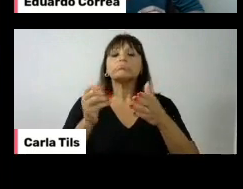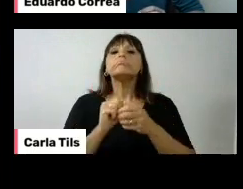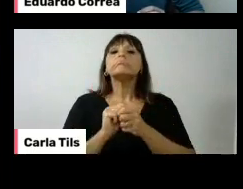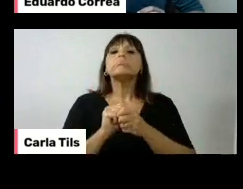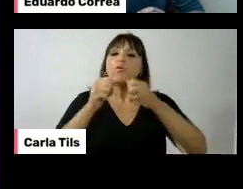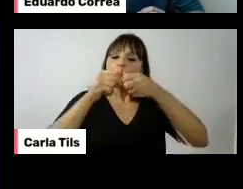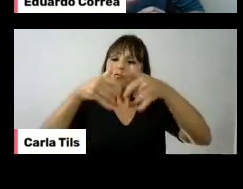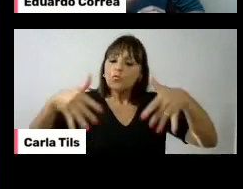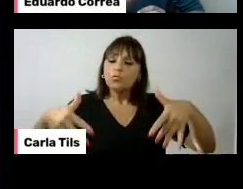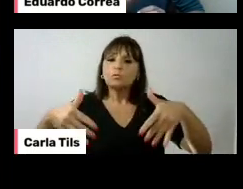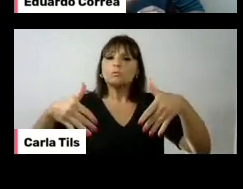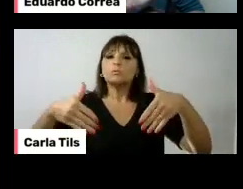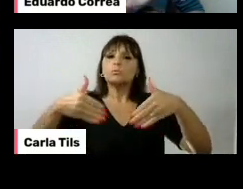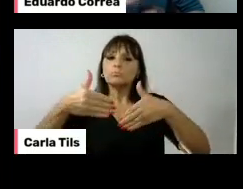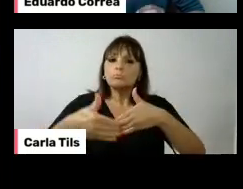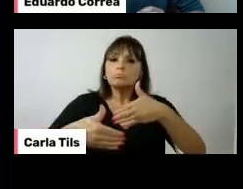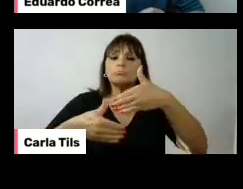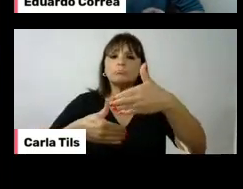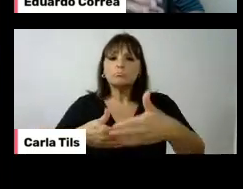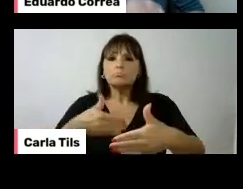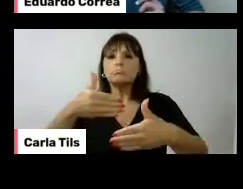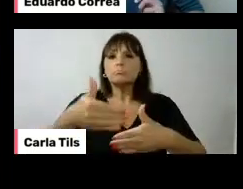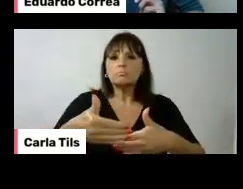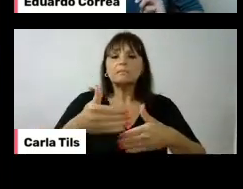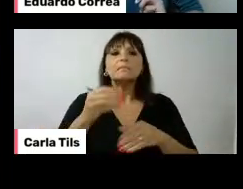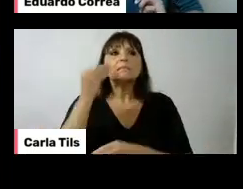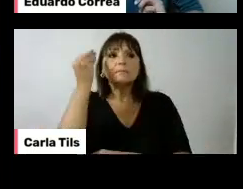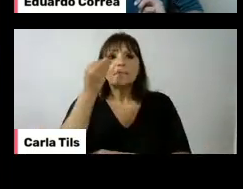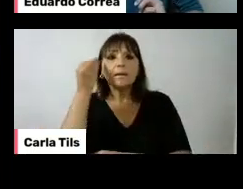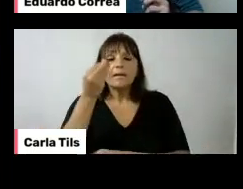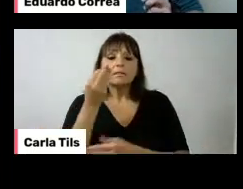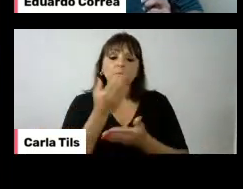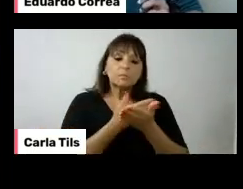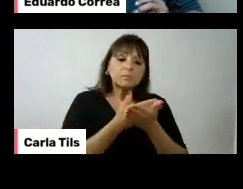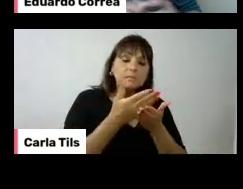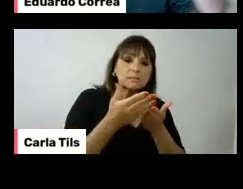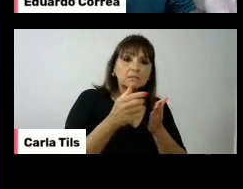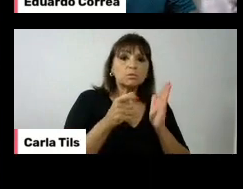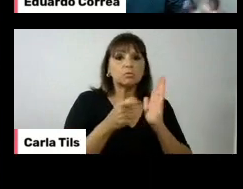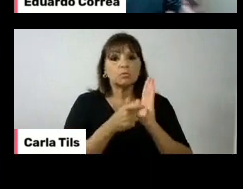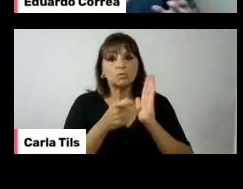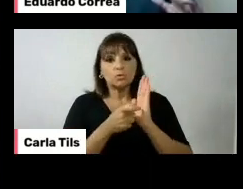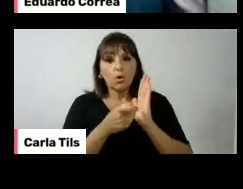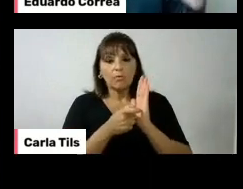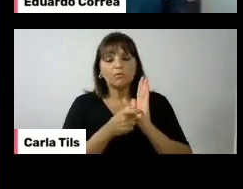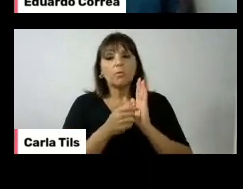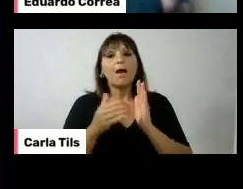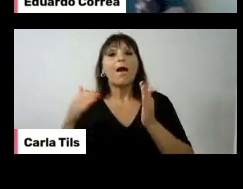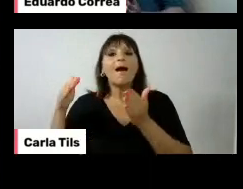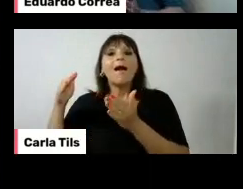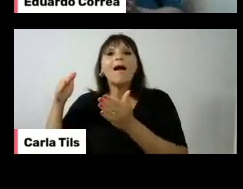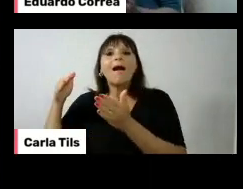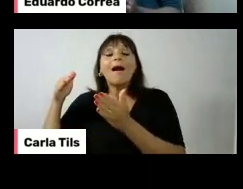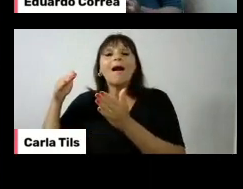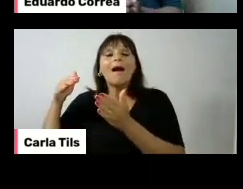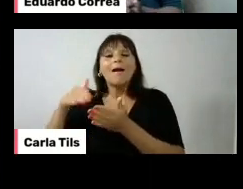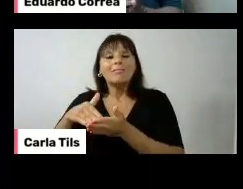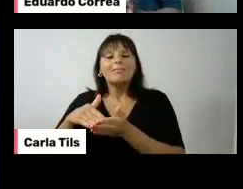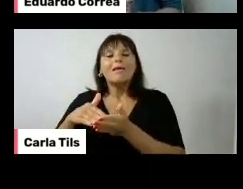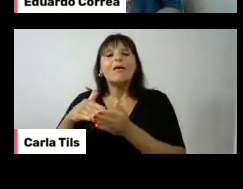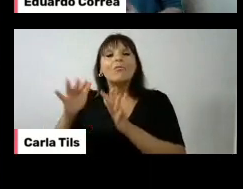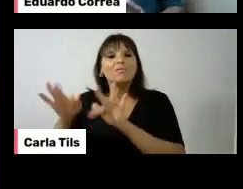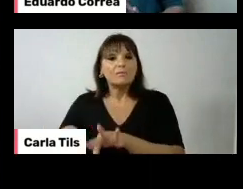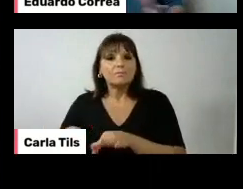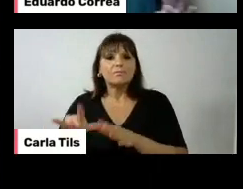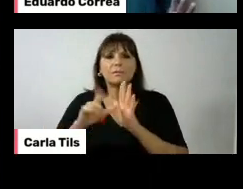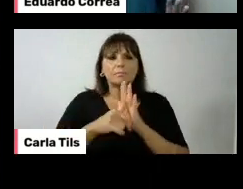ter do início do meu software até o final dele. Por fim, nós podemos pensar, então, em testes. E nós